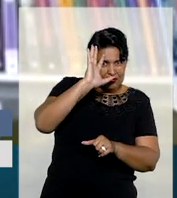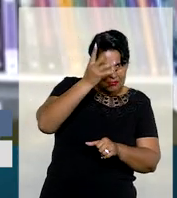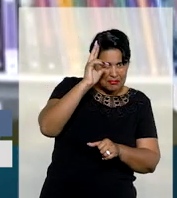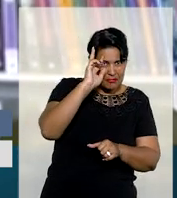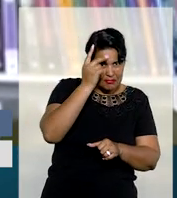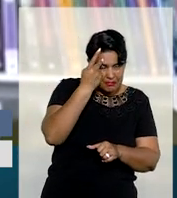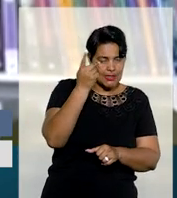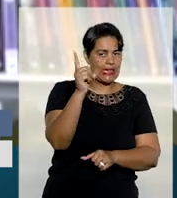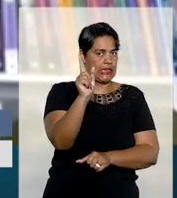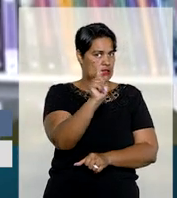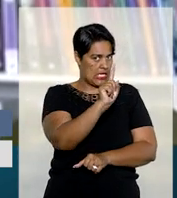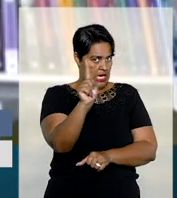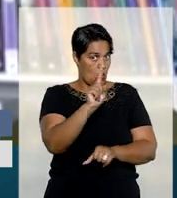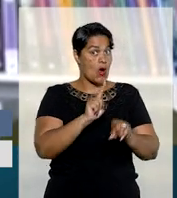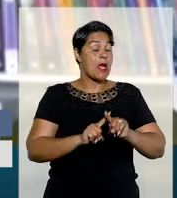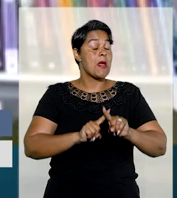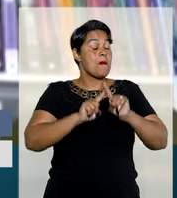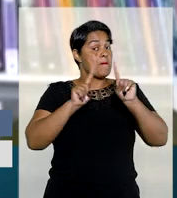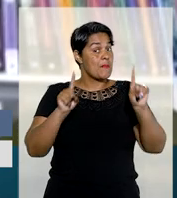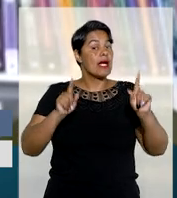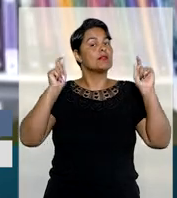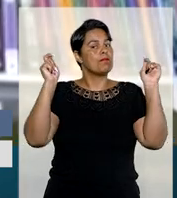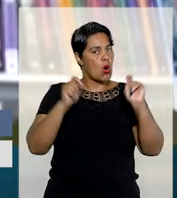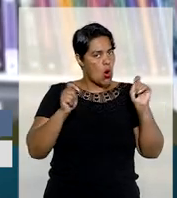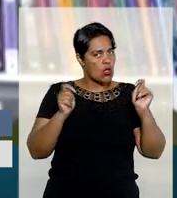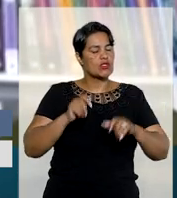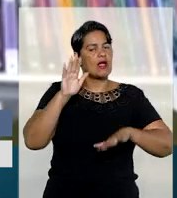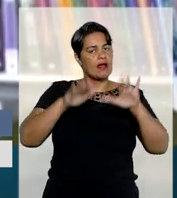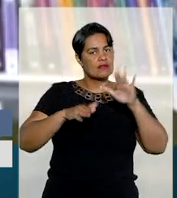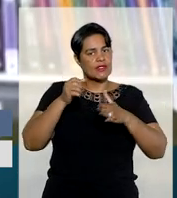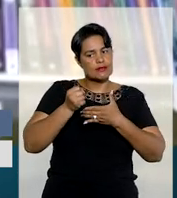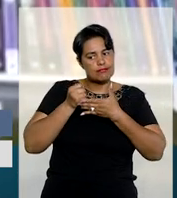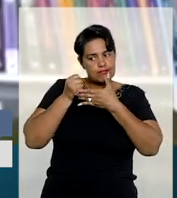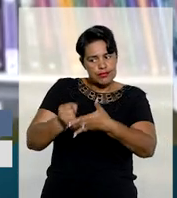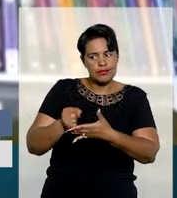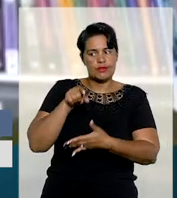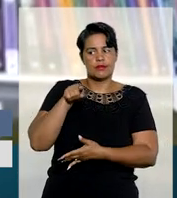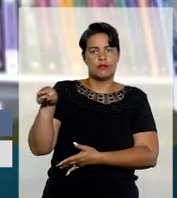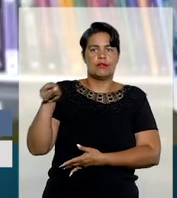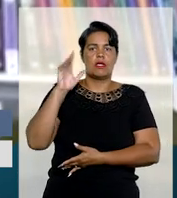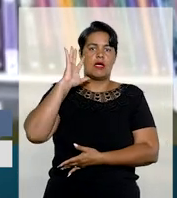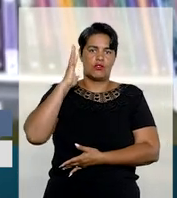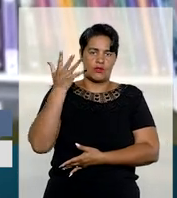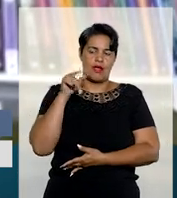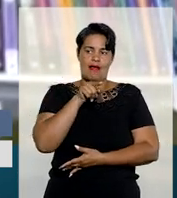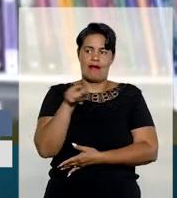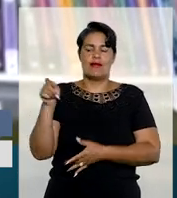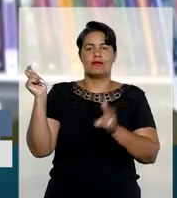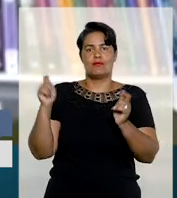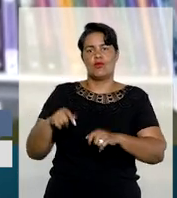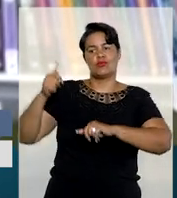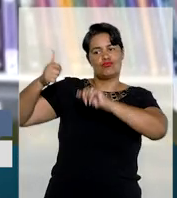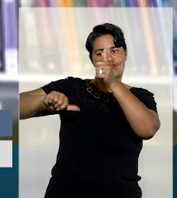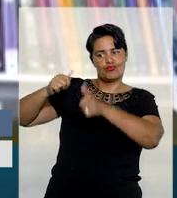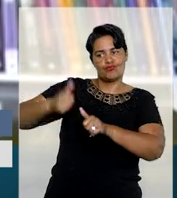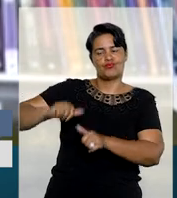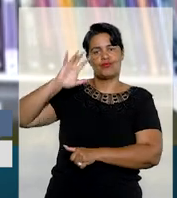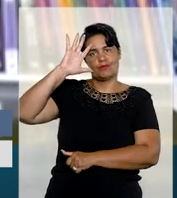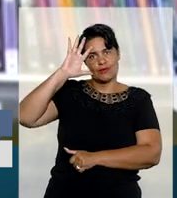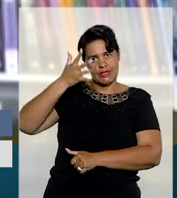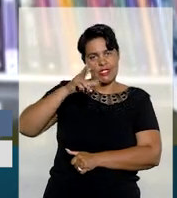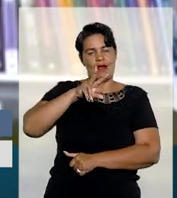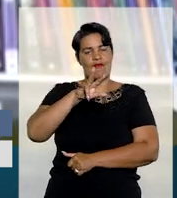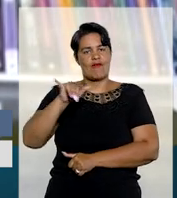obtenção da reforma da decisão, da modificação da decisão, eles podem gerar essa reforma, eles podem, portanto, ter efeitos